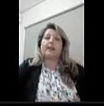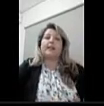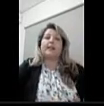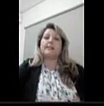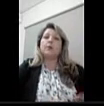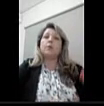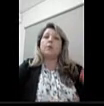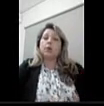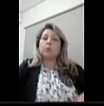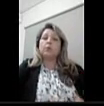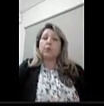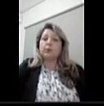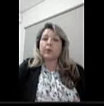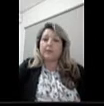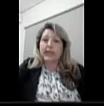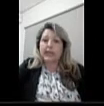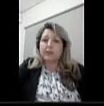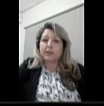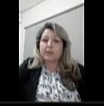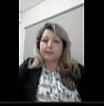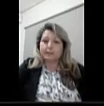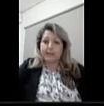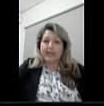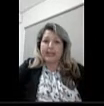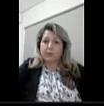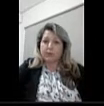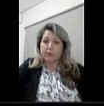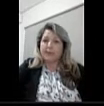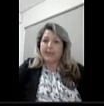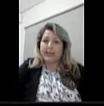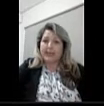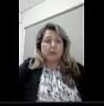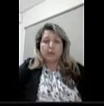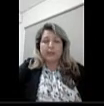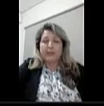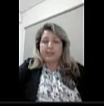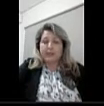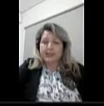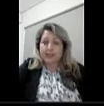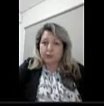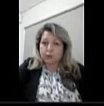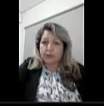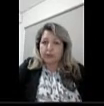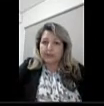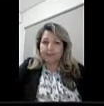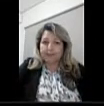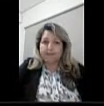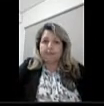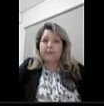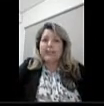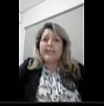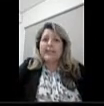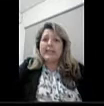avaliação num outro ambiente, né, isso também muitas vezes ajuda.